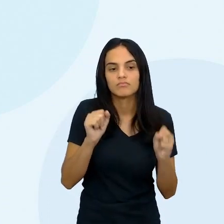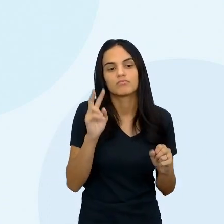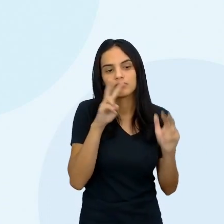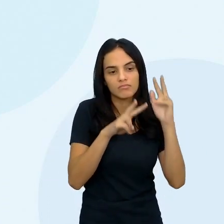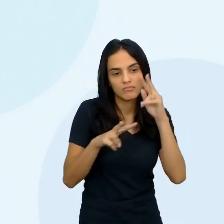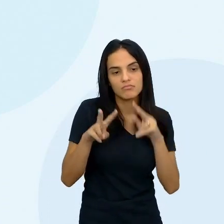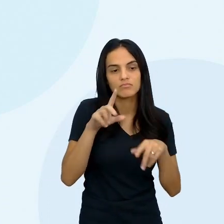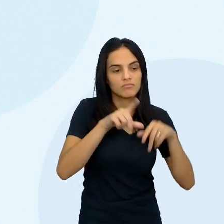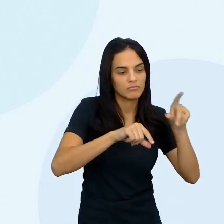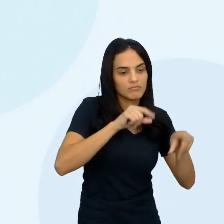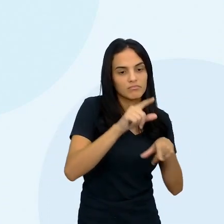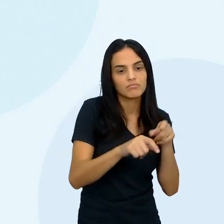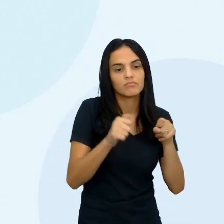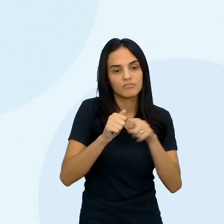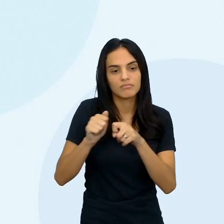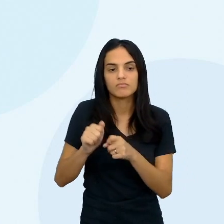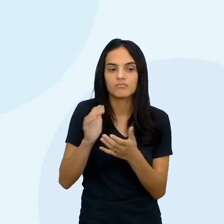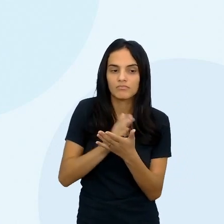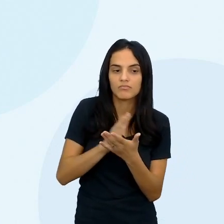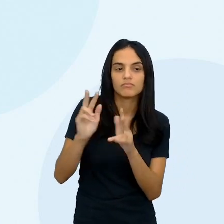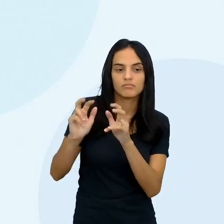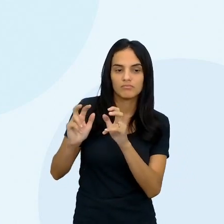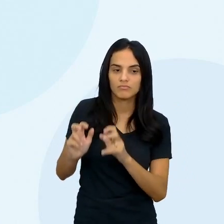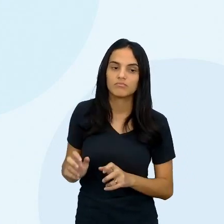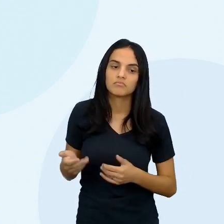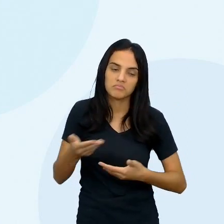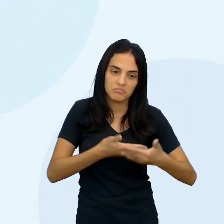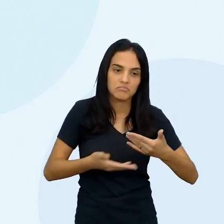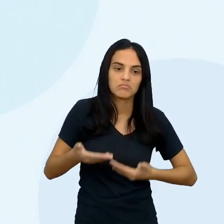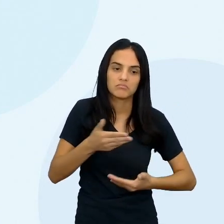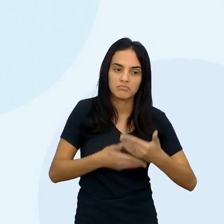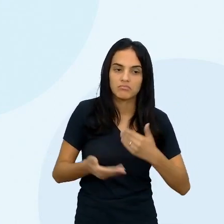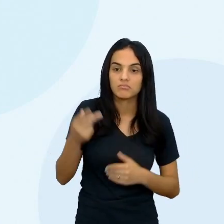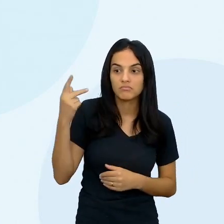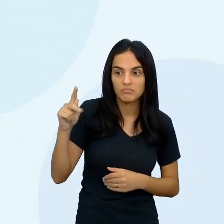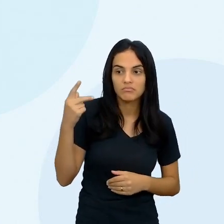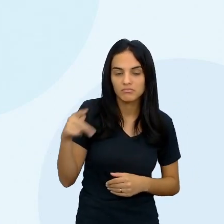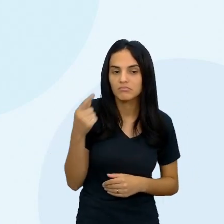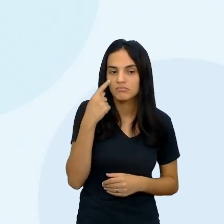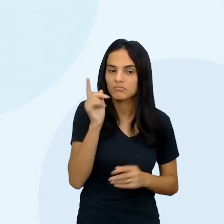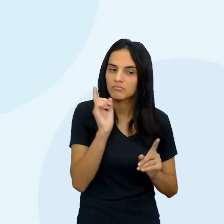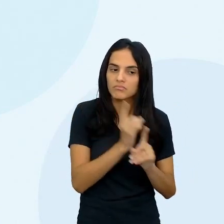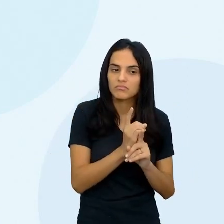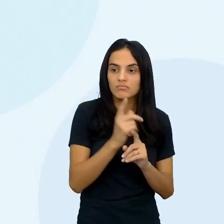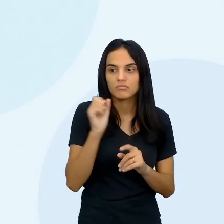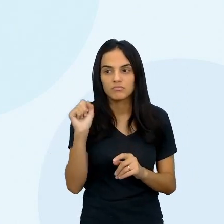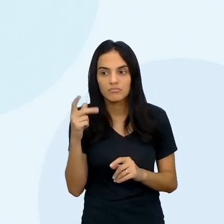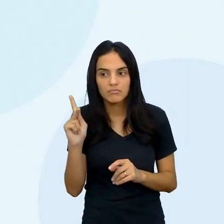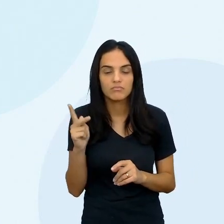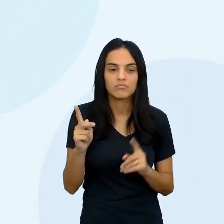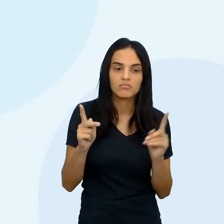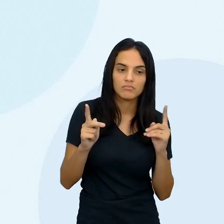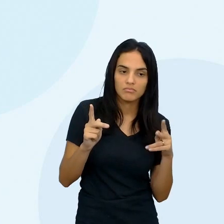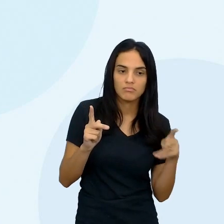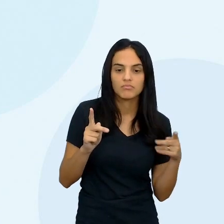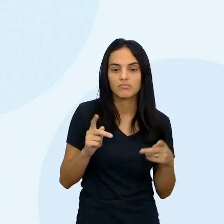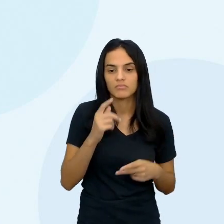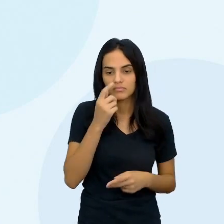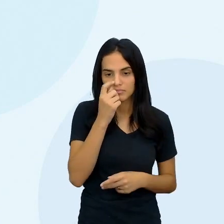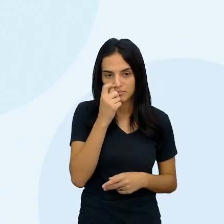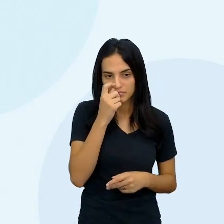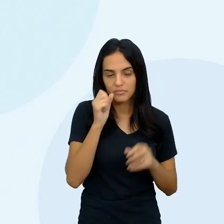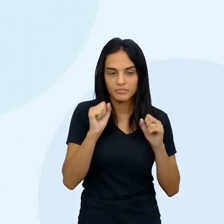escolhas, fazer algumas adequações ou alterações nos ambientes que ele idealizou, ou ela. E aí